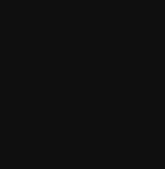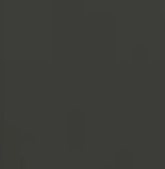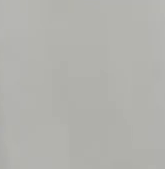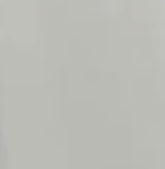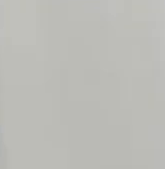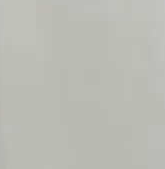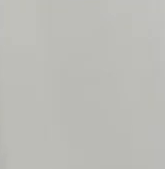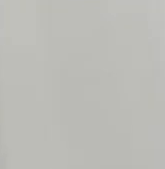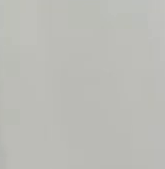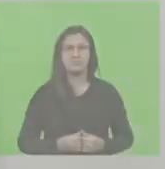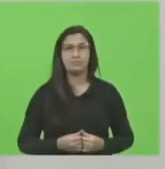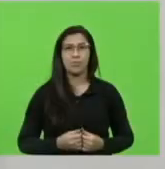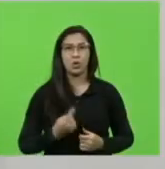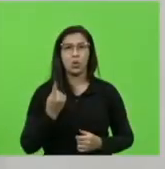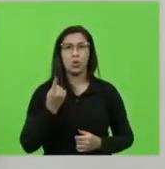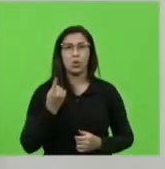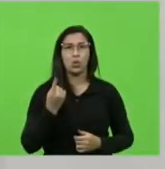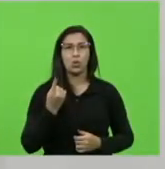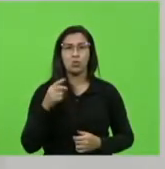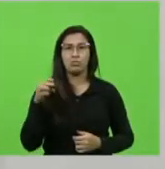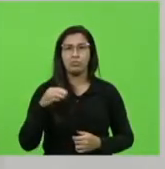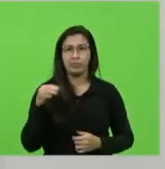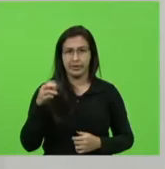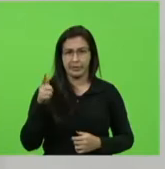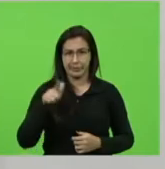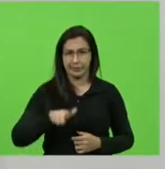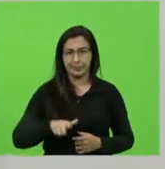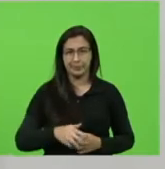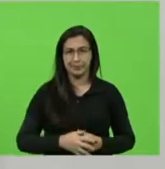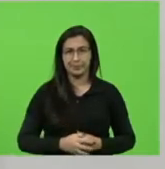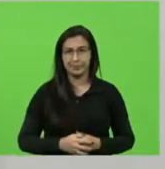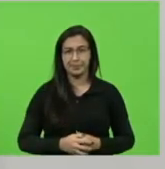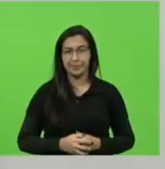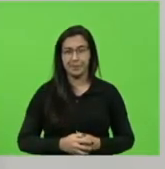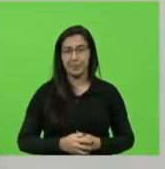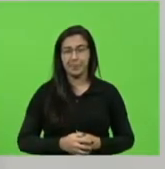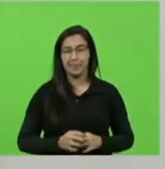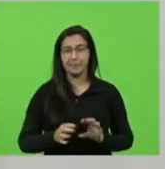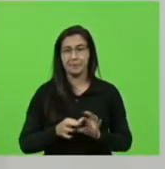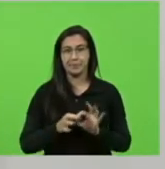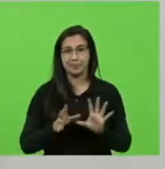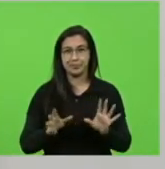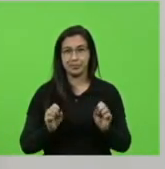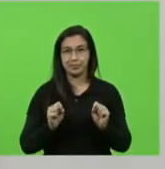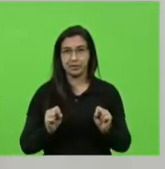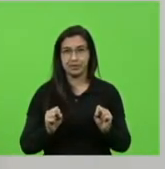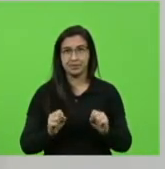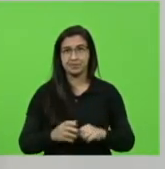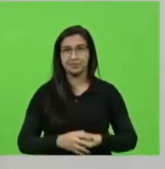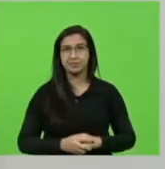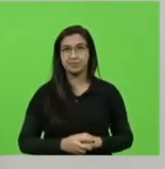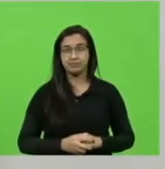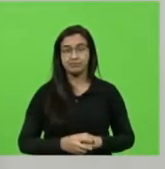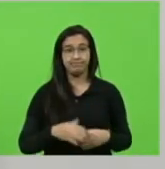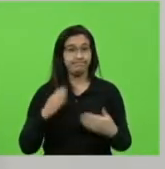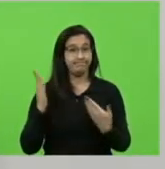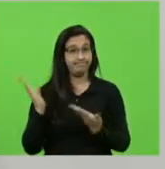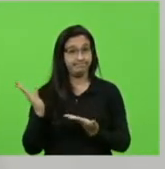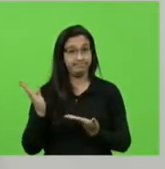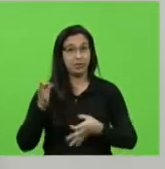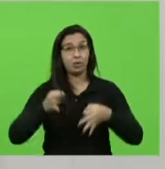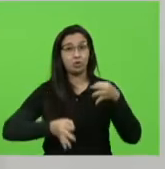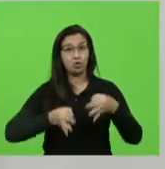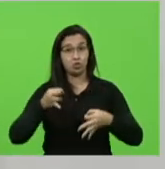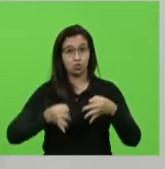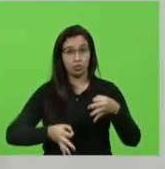Concede mais um minuto para concluir, senhor presidente. Mais um minuto, deputado. Obrigado, presidente. Está aí. Juiz de